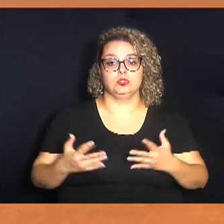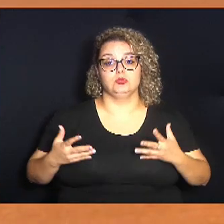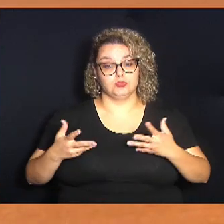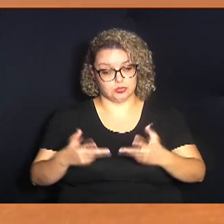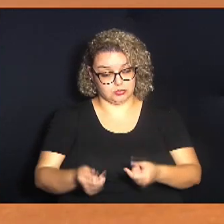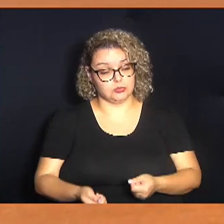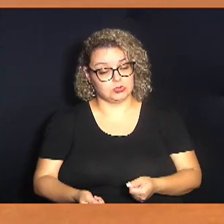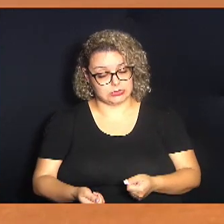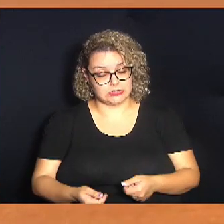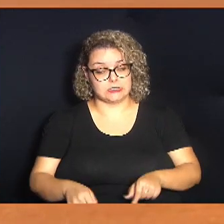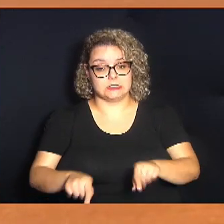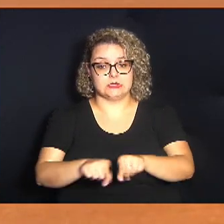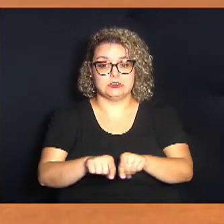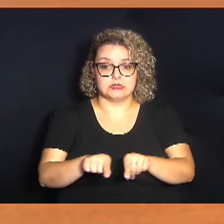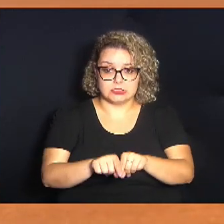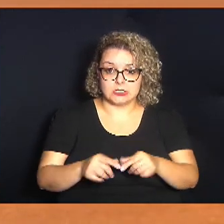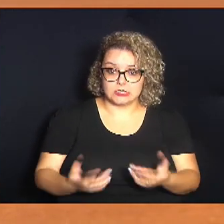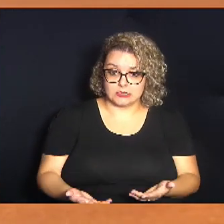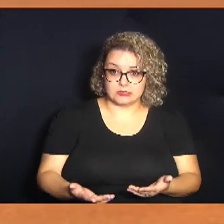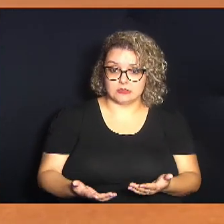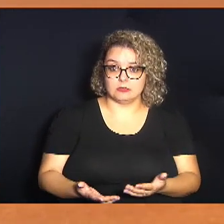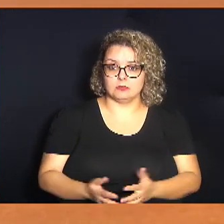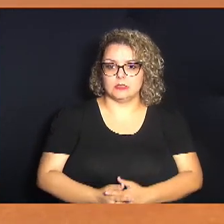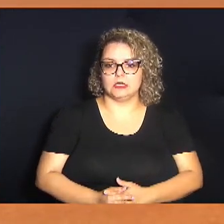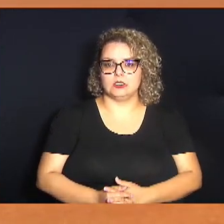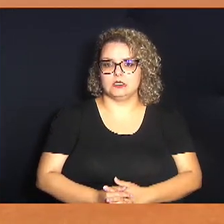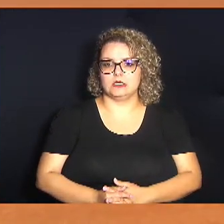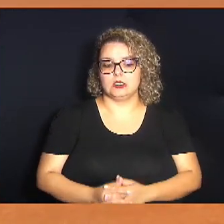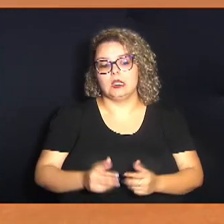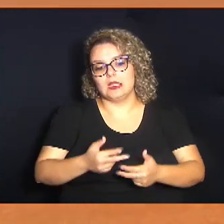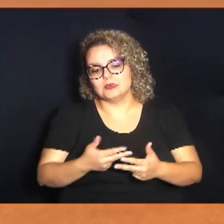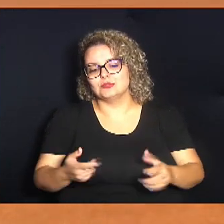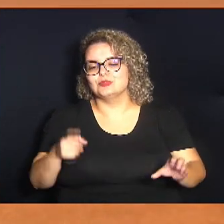e pegar também aquelas coisas que